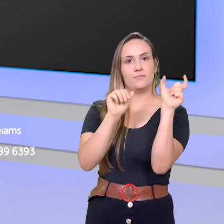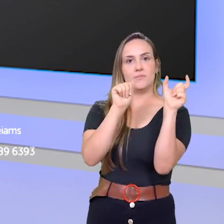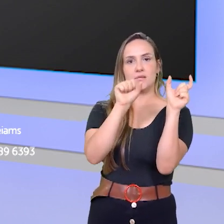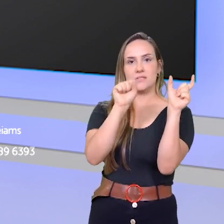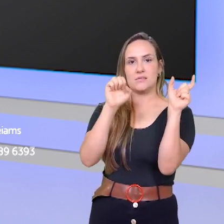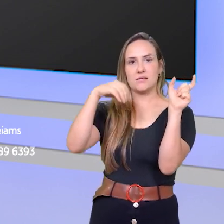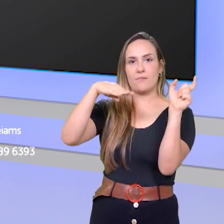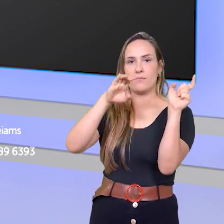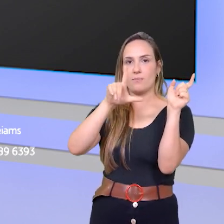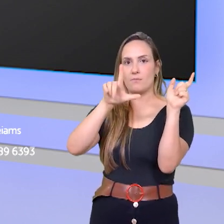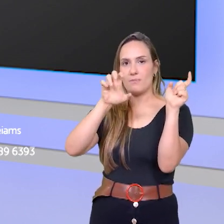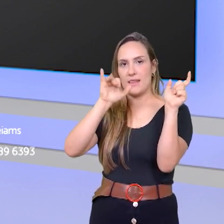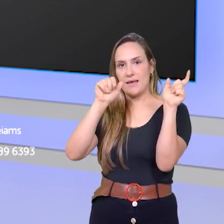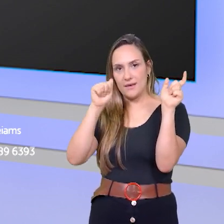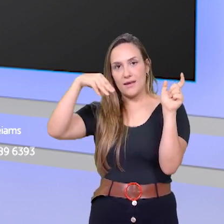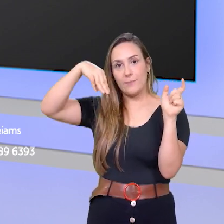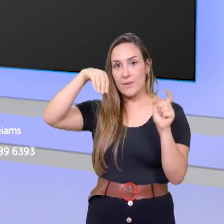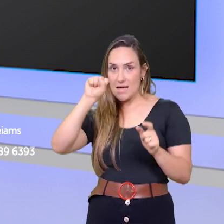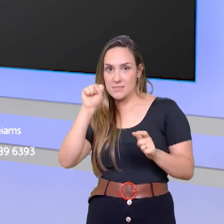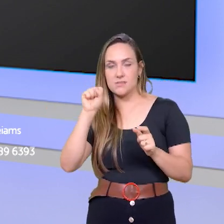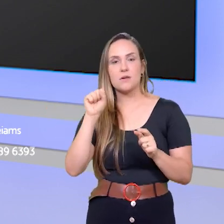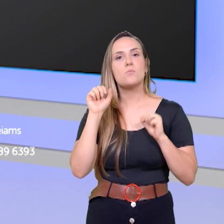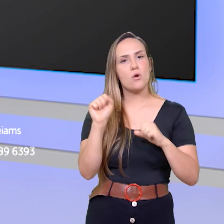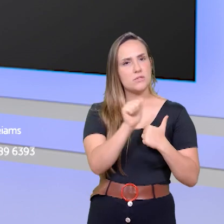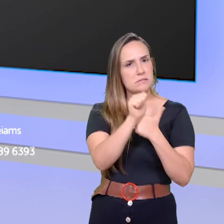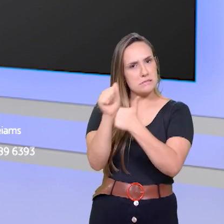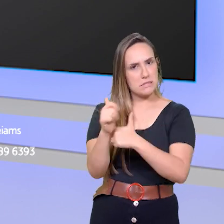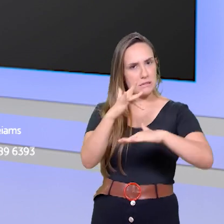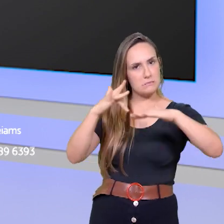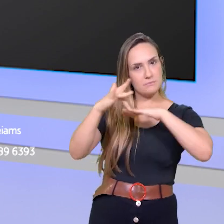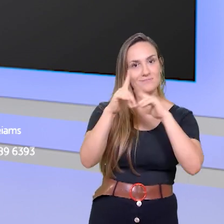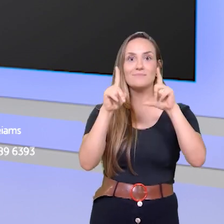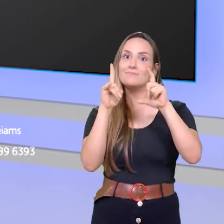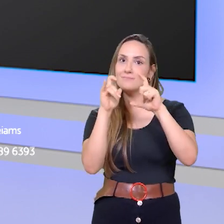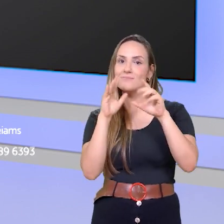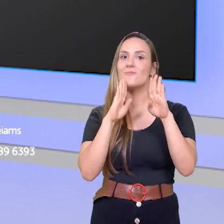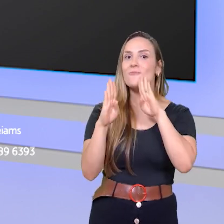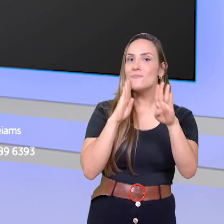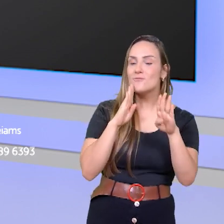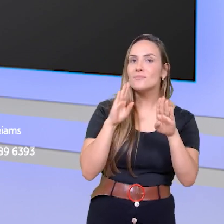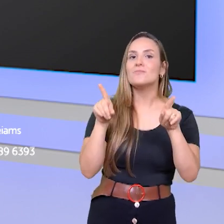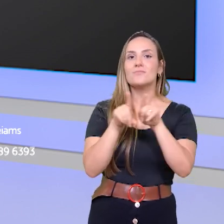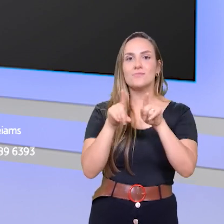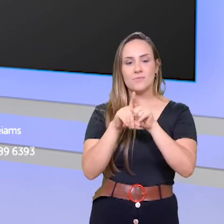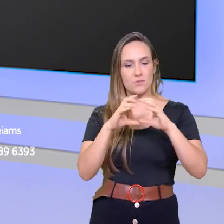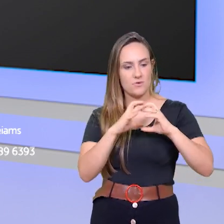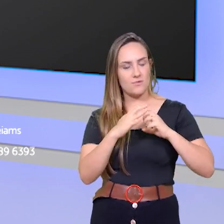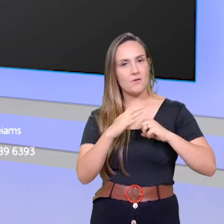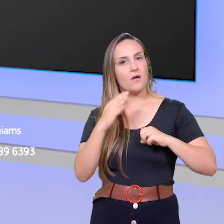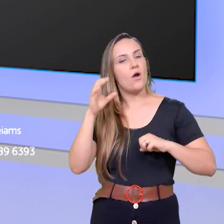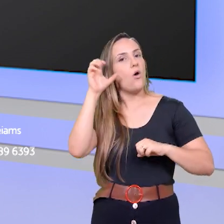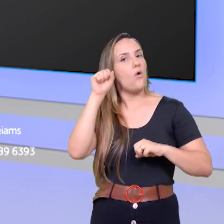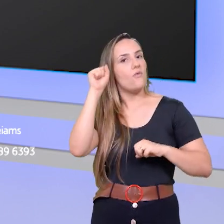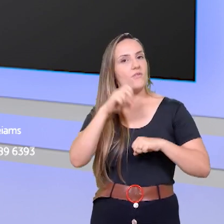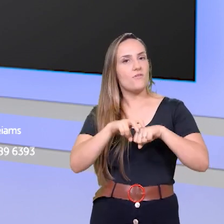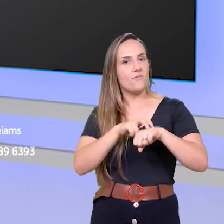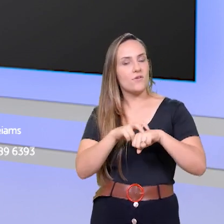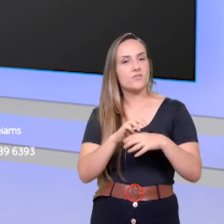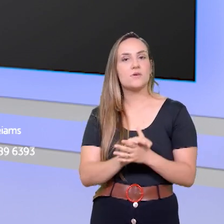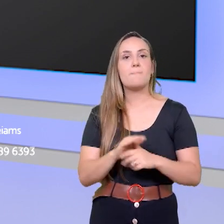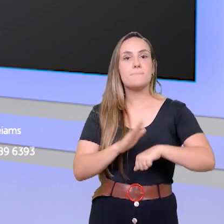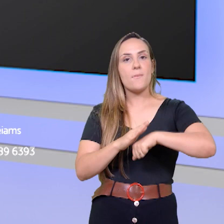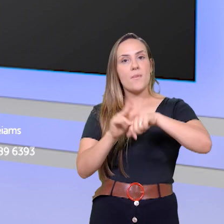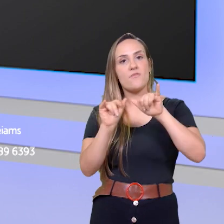por Assembleia Legislativa de MS. Siga nossas redes sociais, Instagram, Facebook e Spotify.